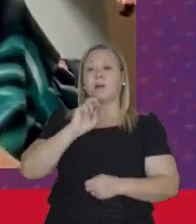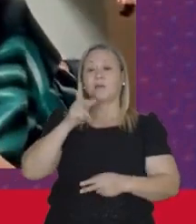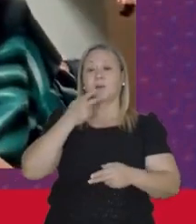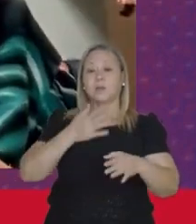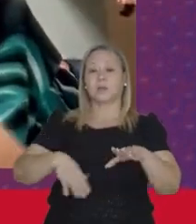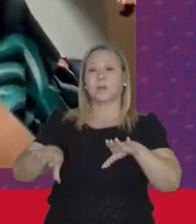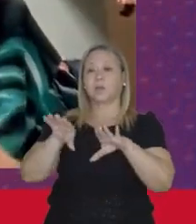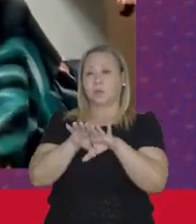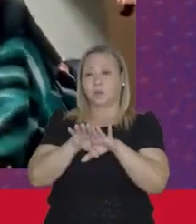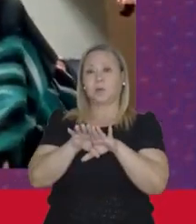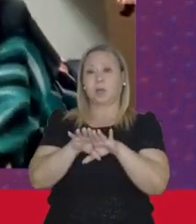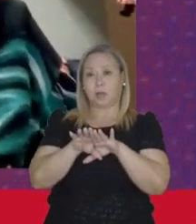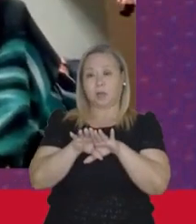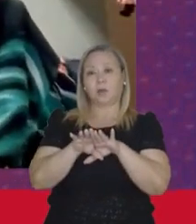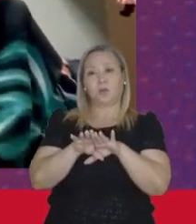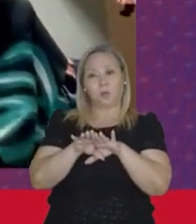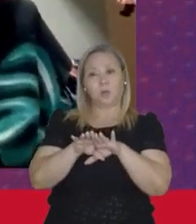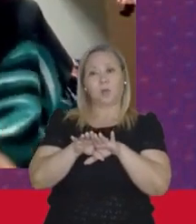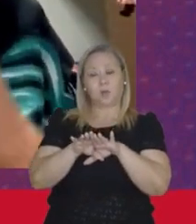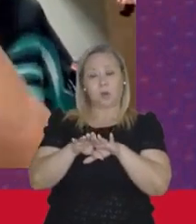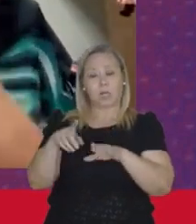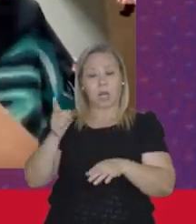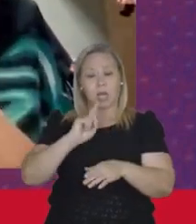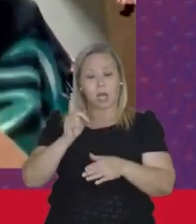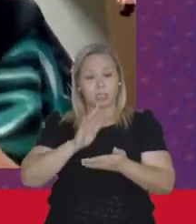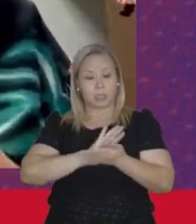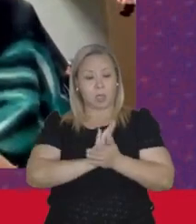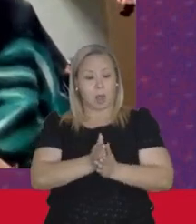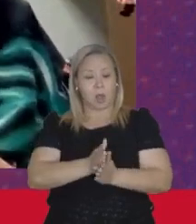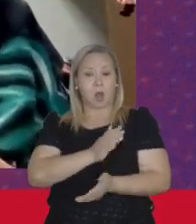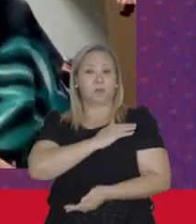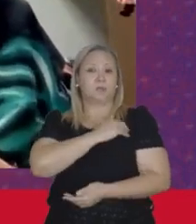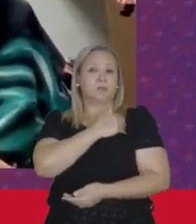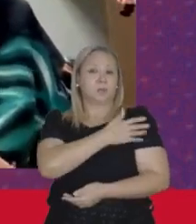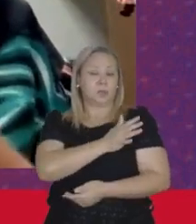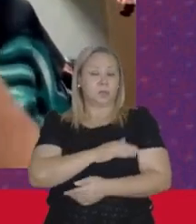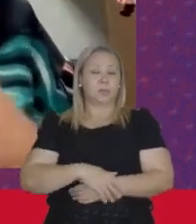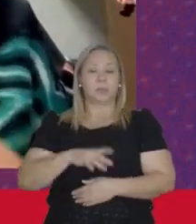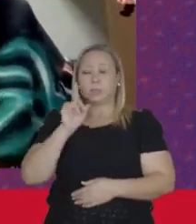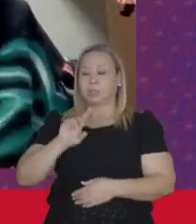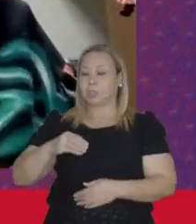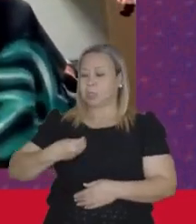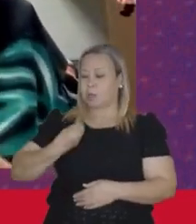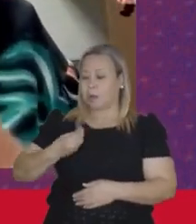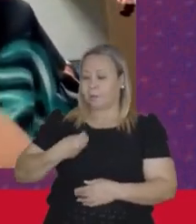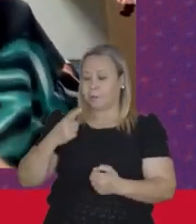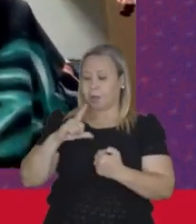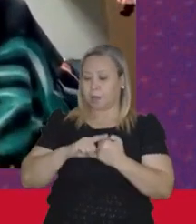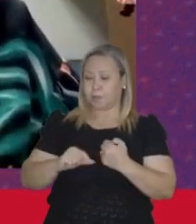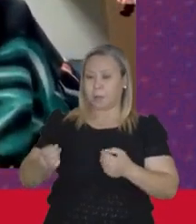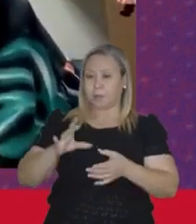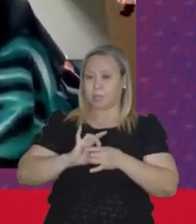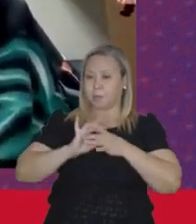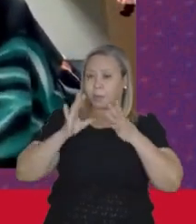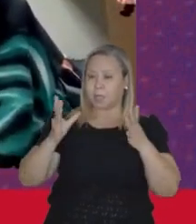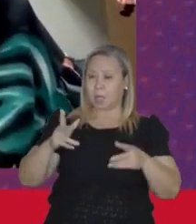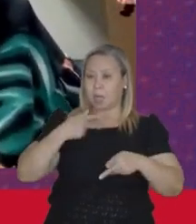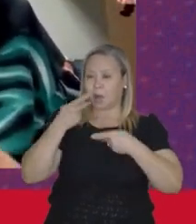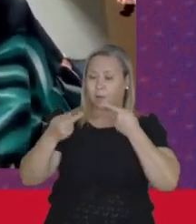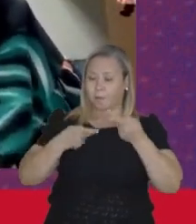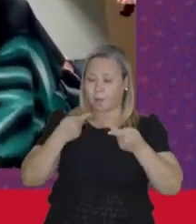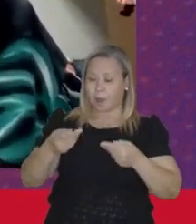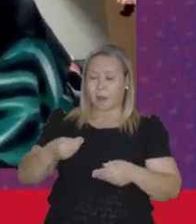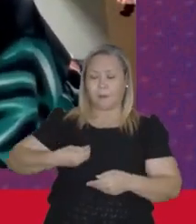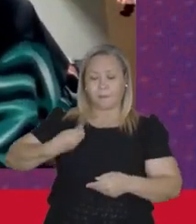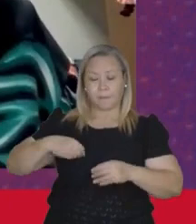igualdade e não discriminação, no capítulo de direito à vida, à liberdade, à vida comunitária,